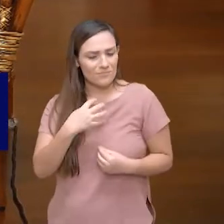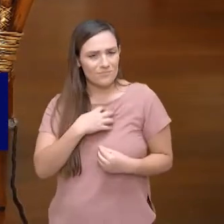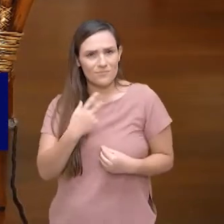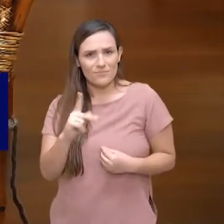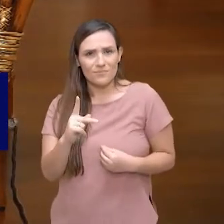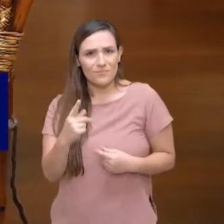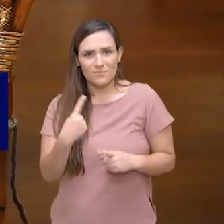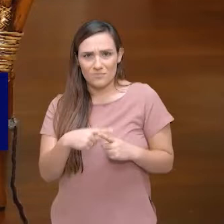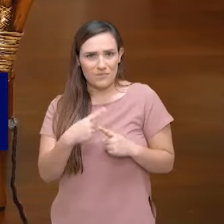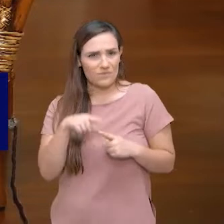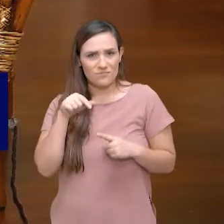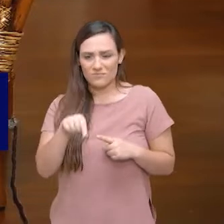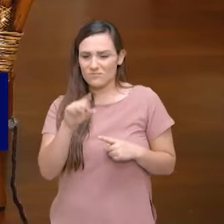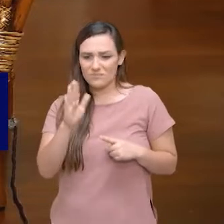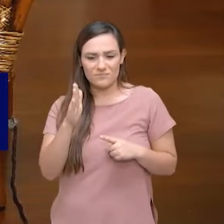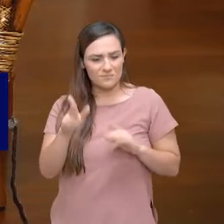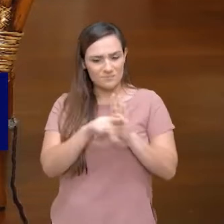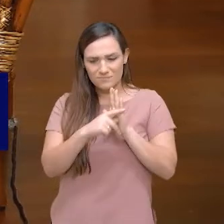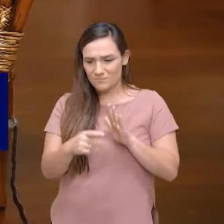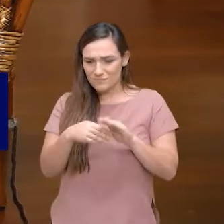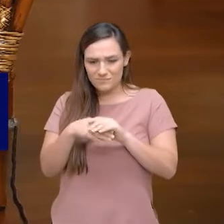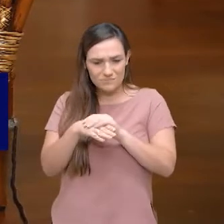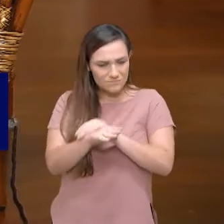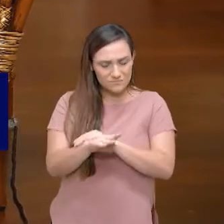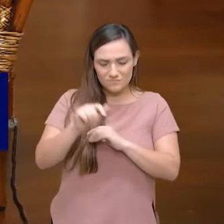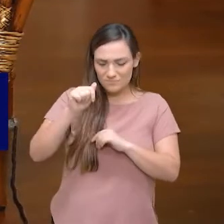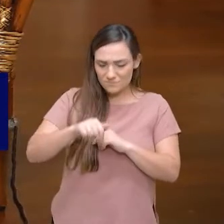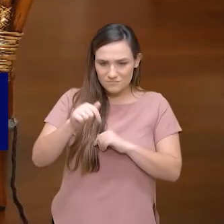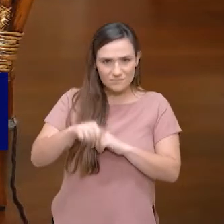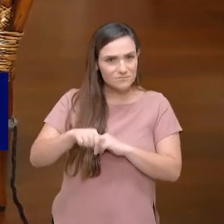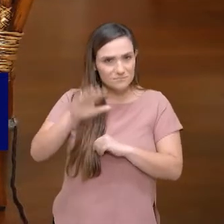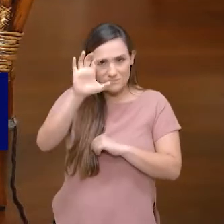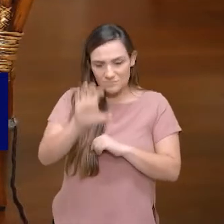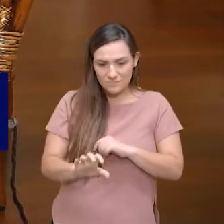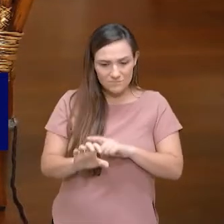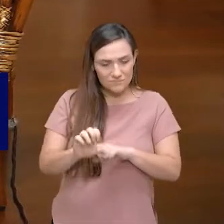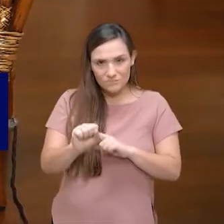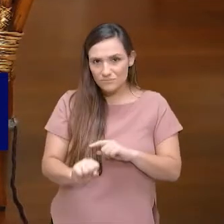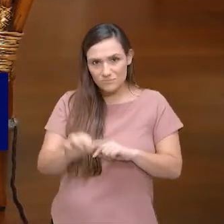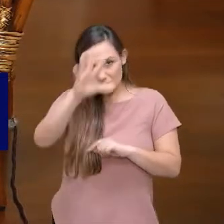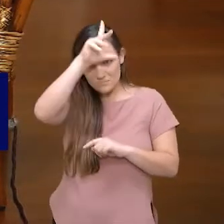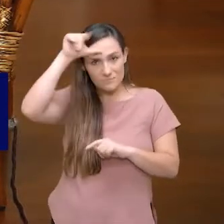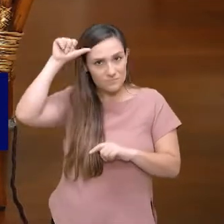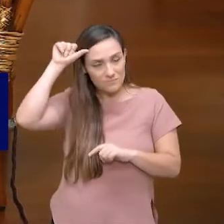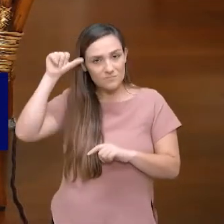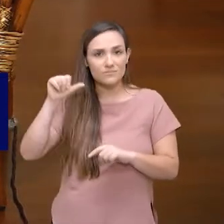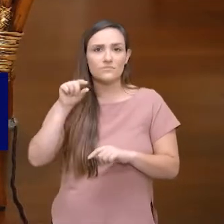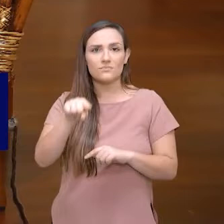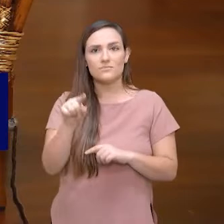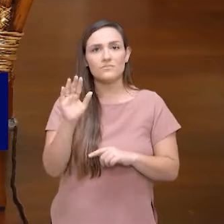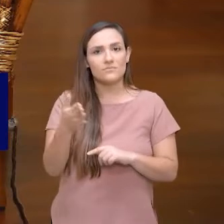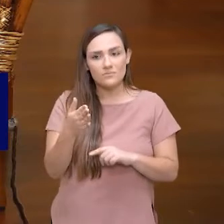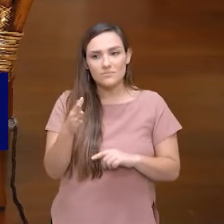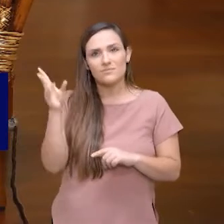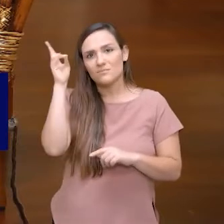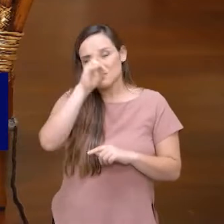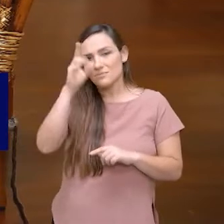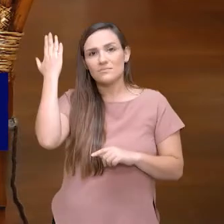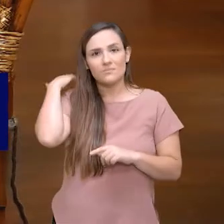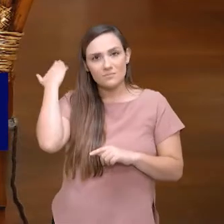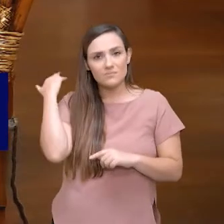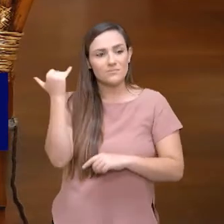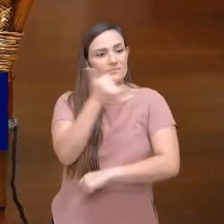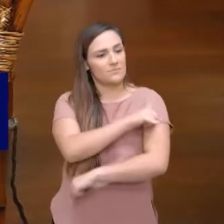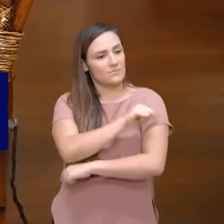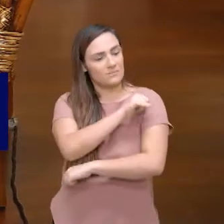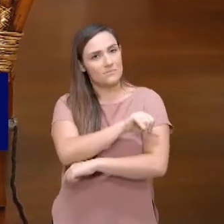tradição do sul do Mato Grosso, que remonta, o senhor falou, ao século XIX, que se aliou a São Paulo, que o